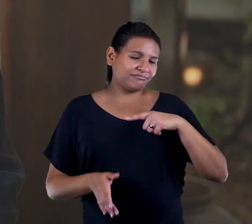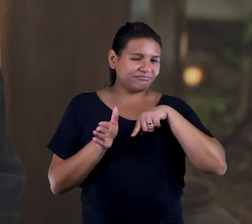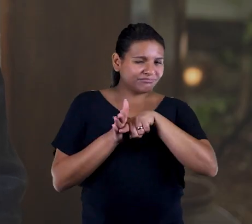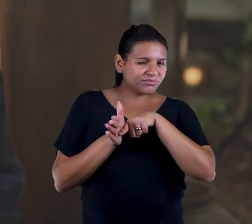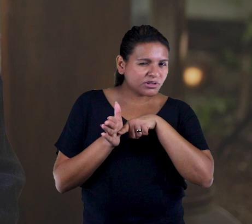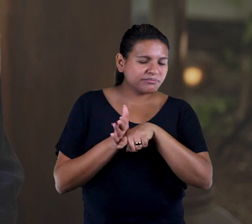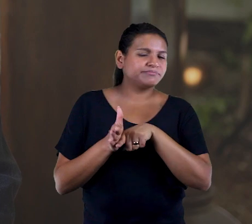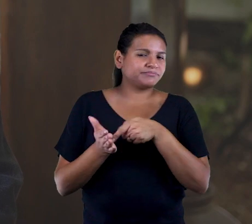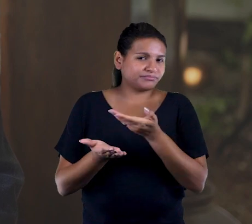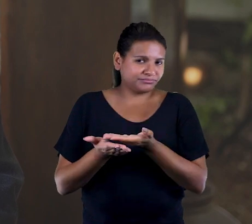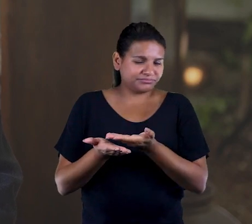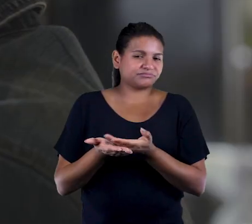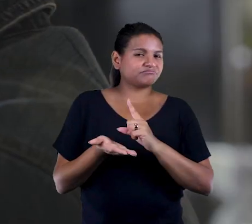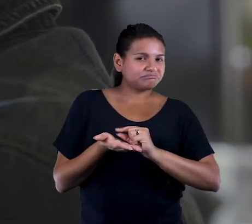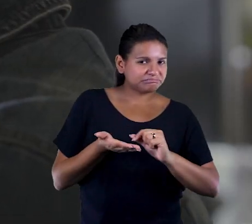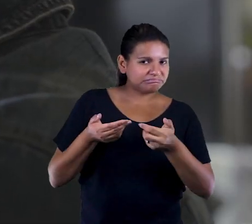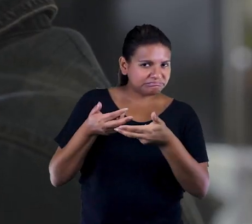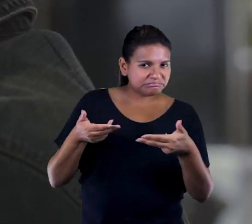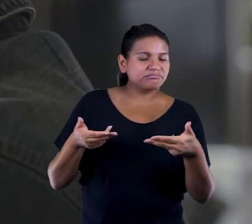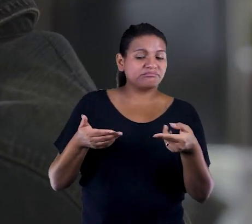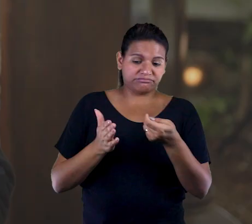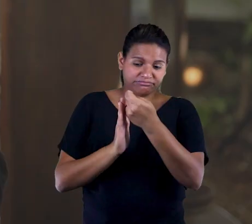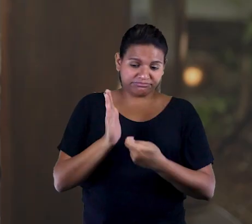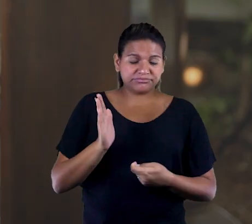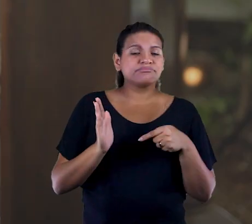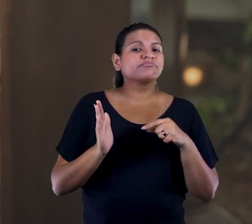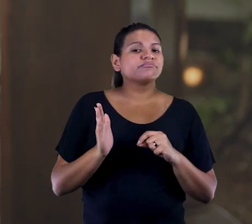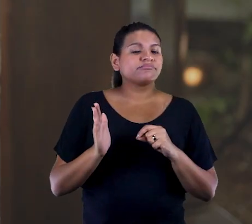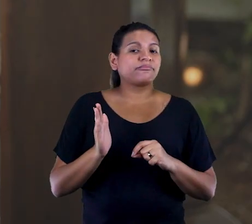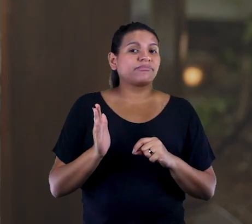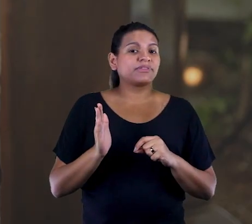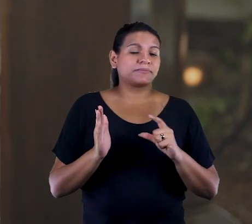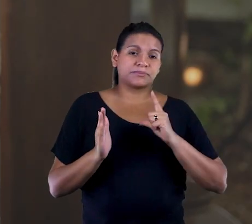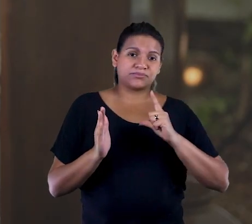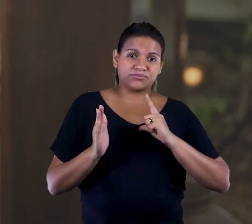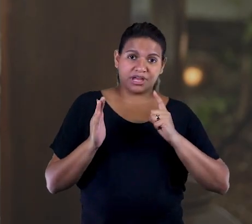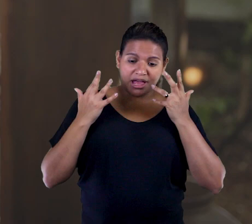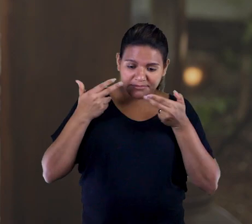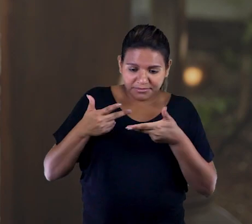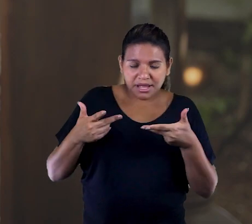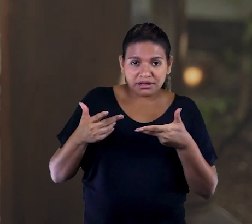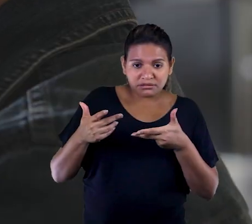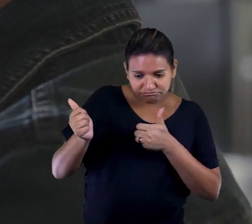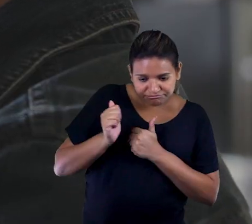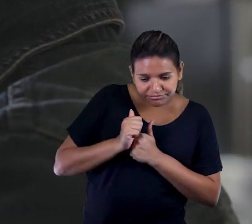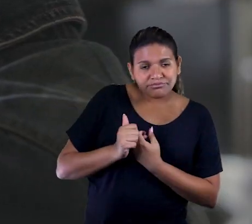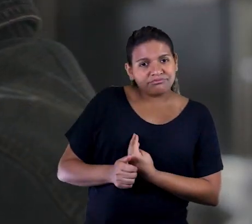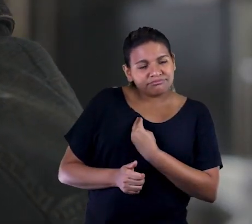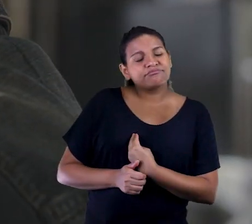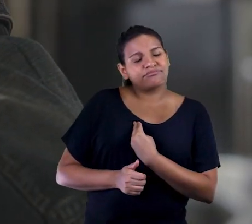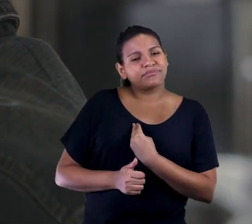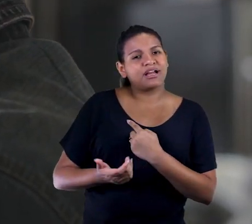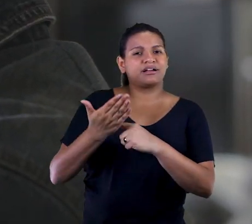Tem muitos estudos que dizem que ter animais por perto faz bem, não só para os humanos quanto para os animais. Eles